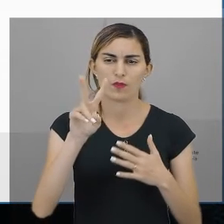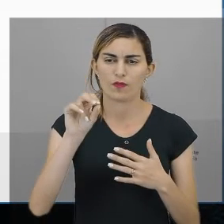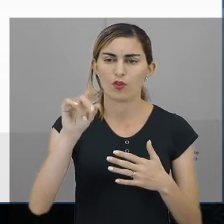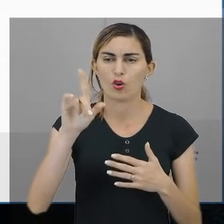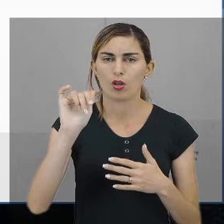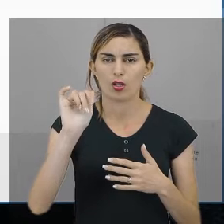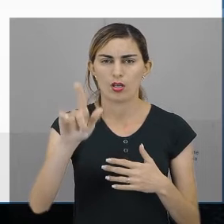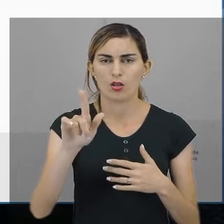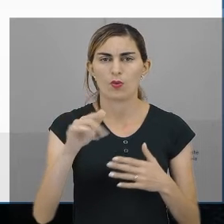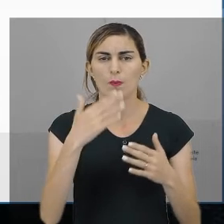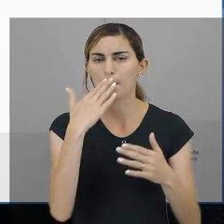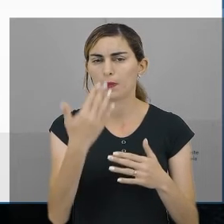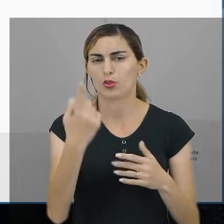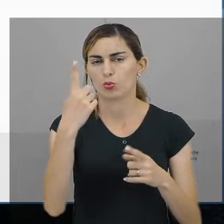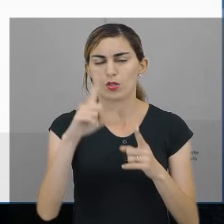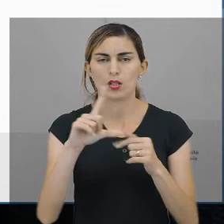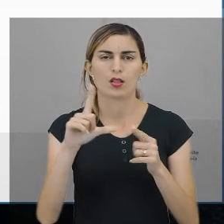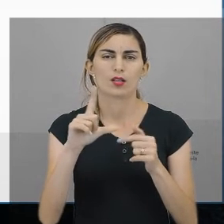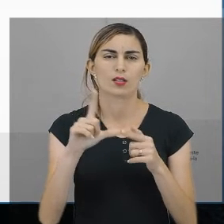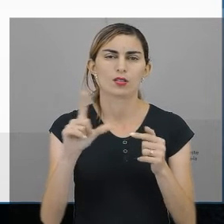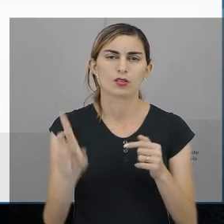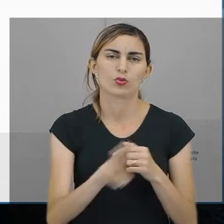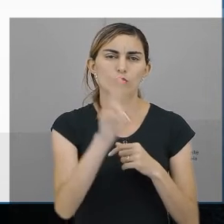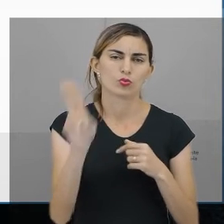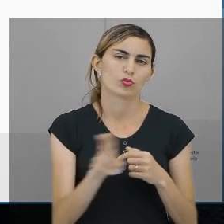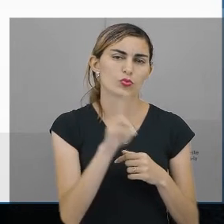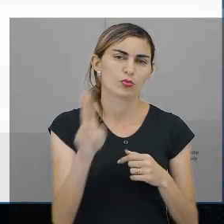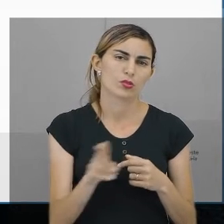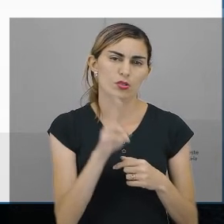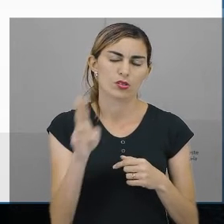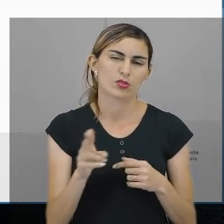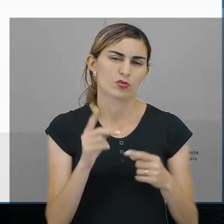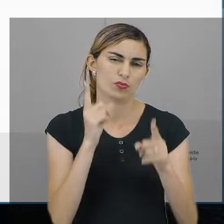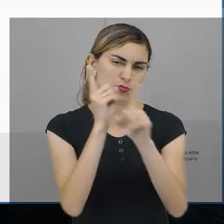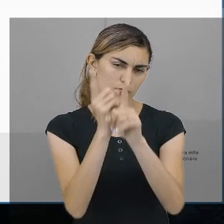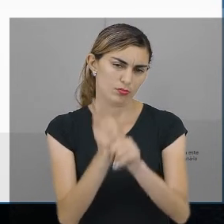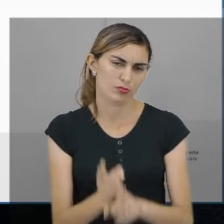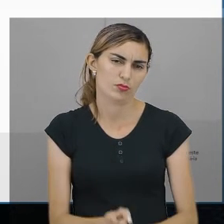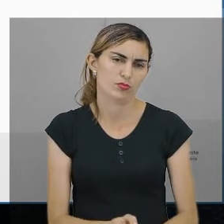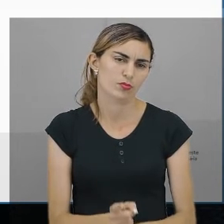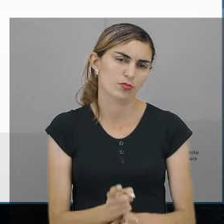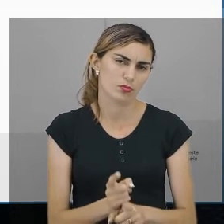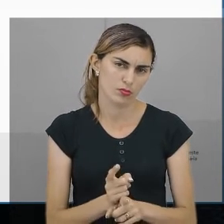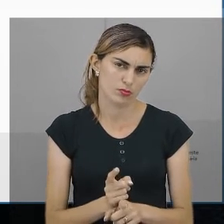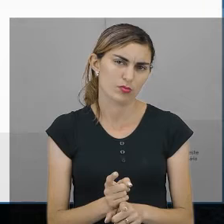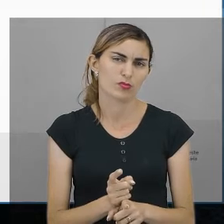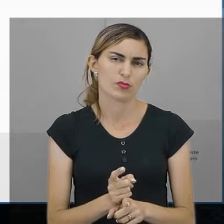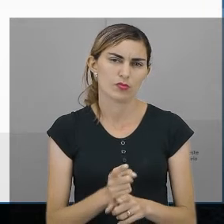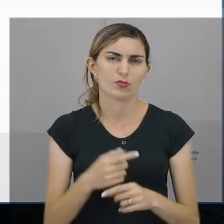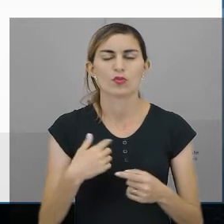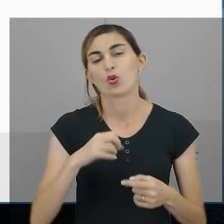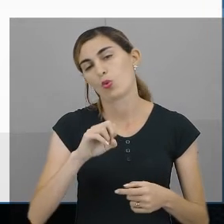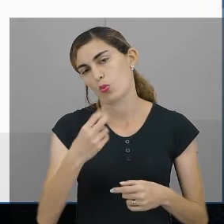ele vai pedir uma letra ao usuário e vai verificar se ela é vogal ou se não,